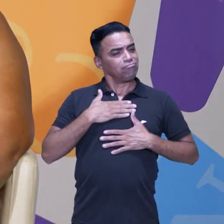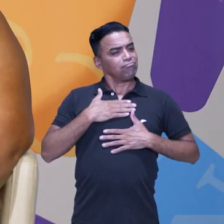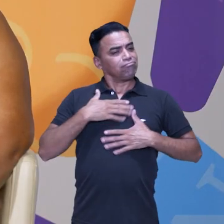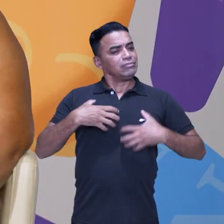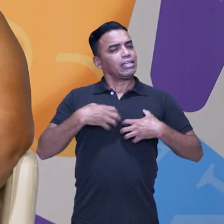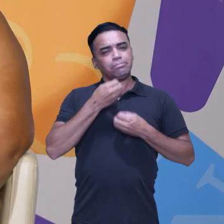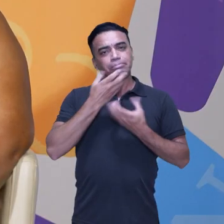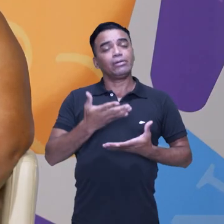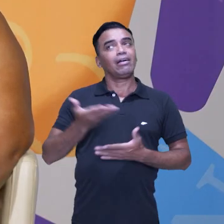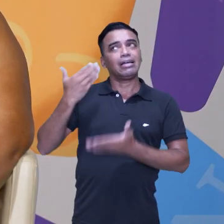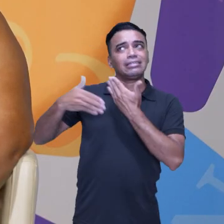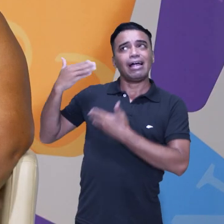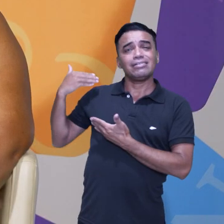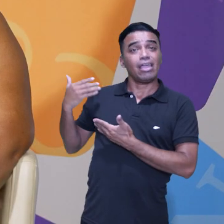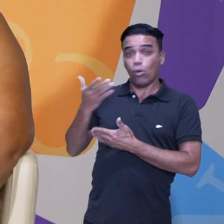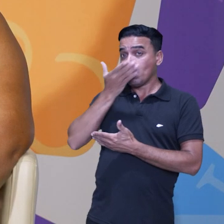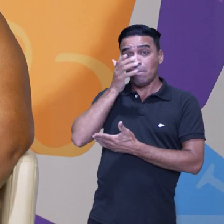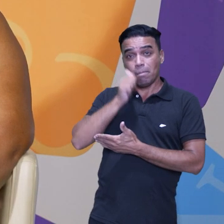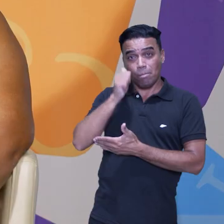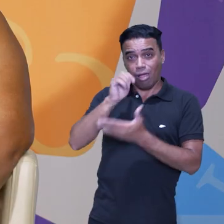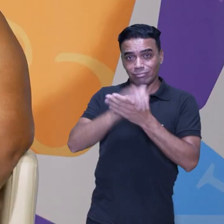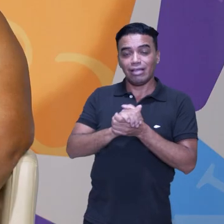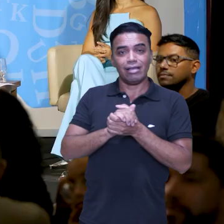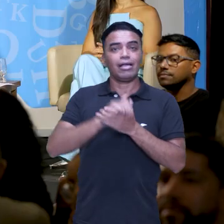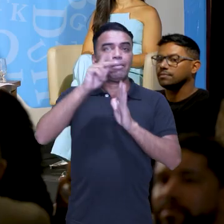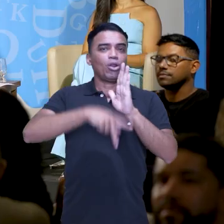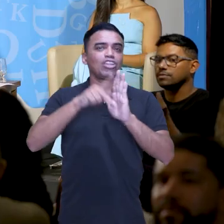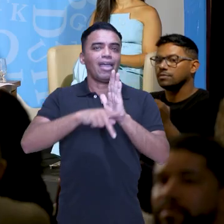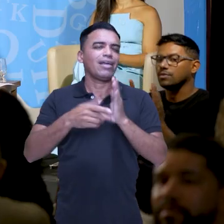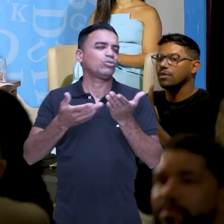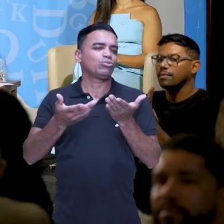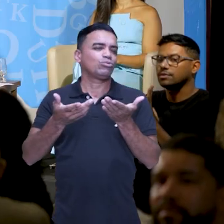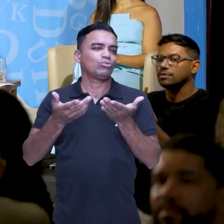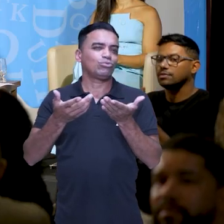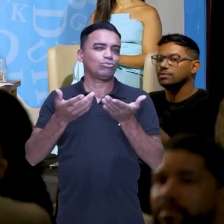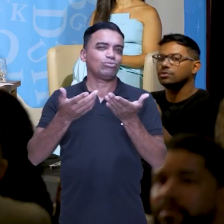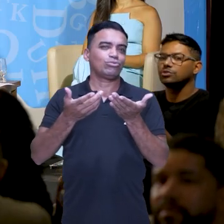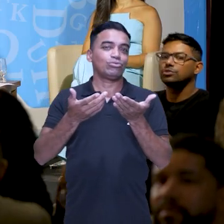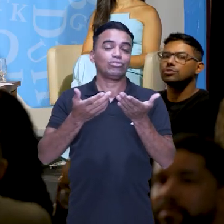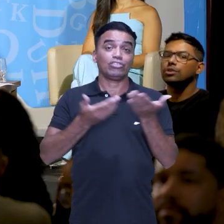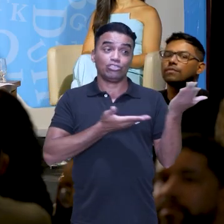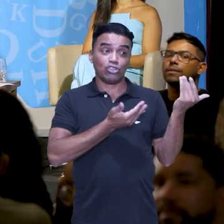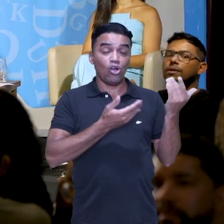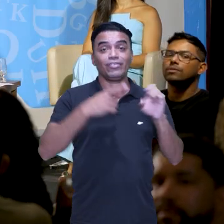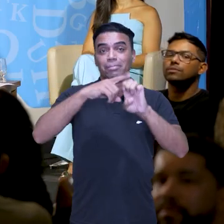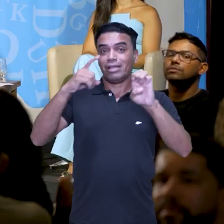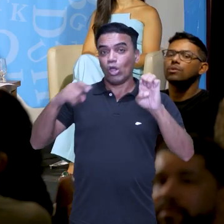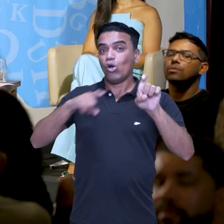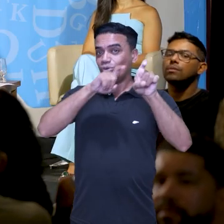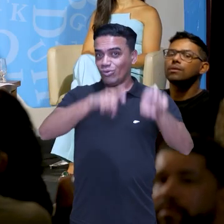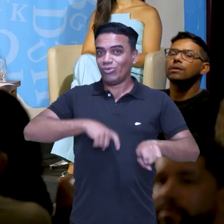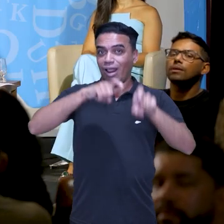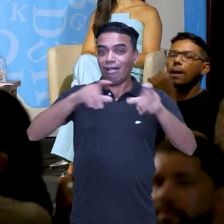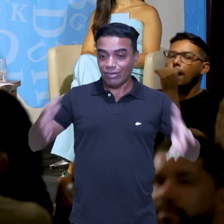um tempo atrás, eu e a minha esposa, a gente foi contemplado com um projeto onde a gente foi jovens empreendedores rurais, e a gente